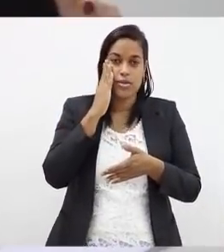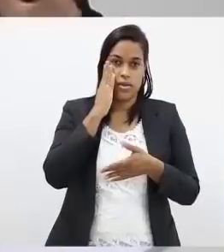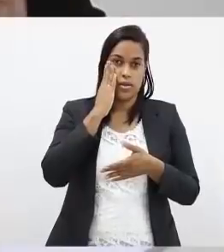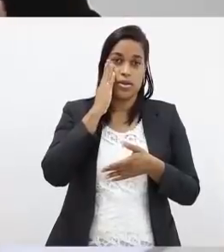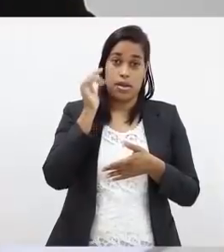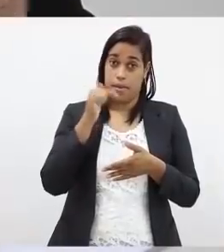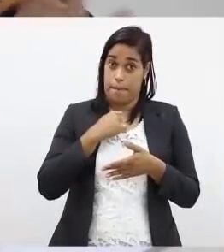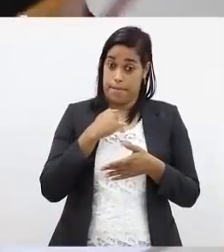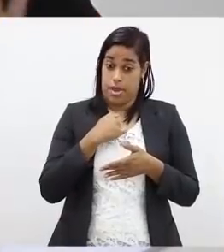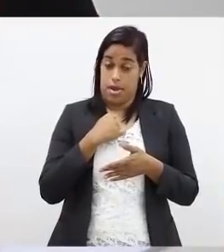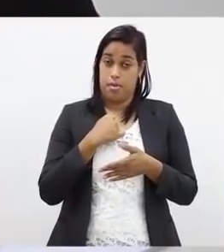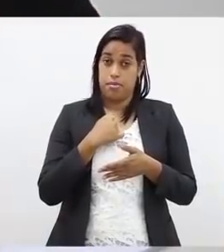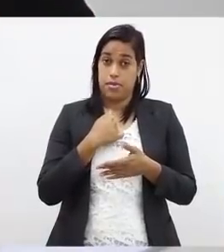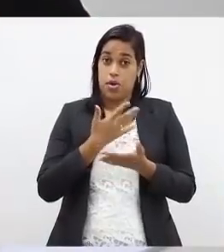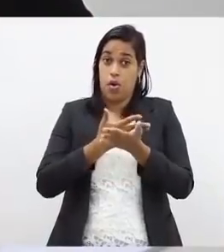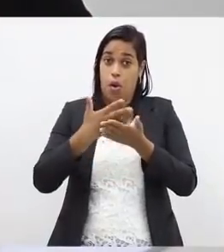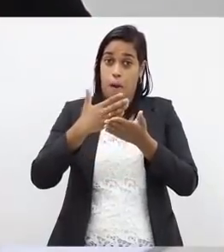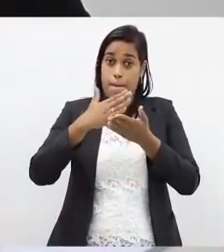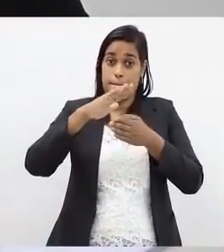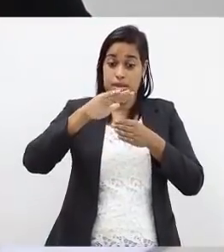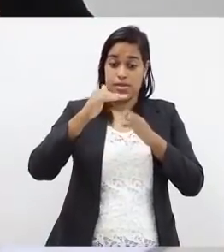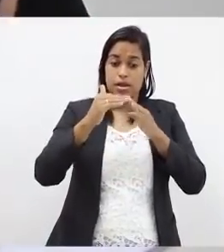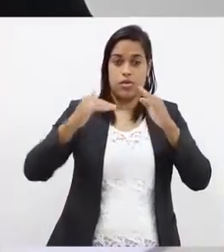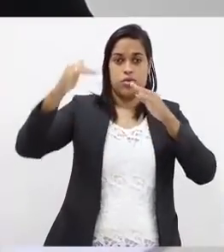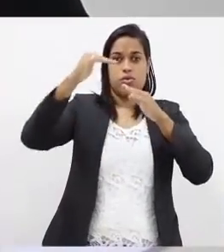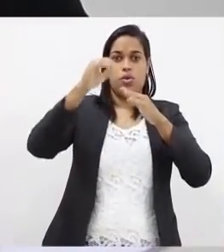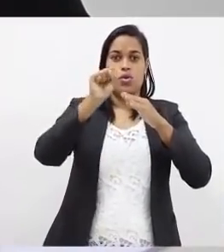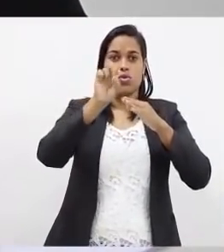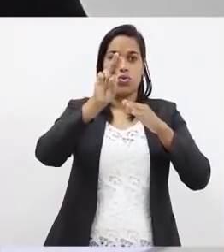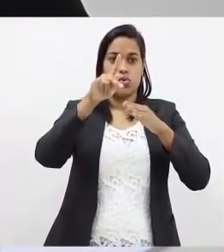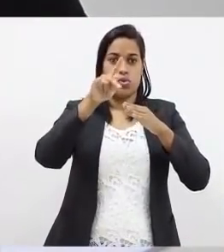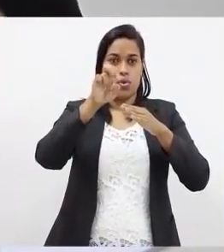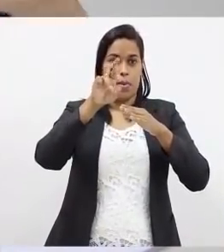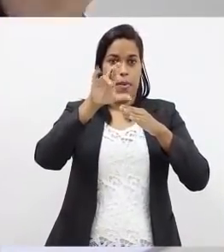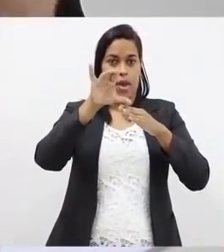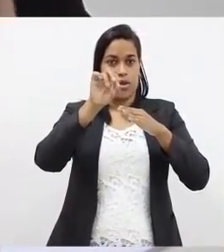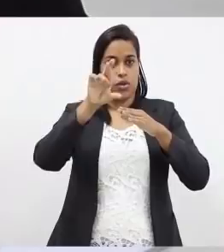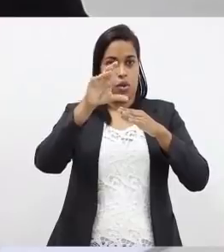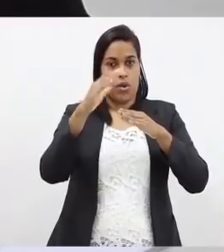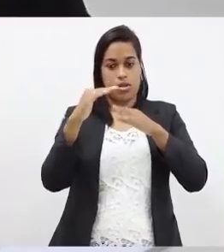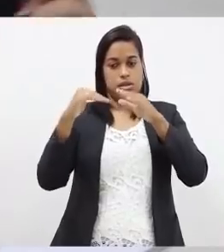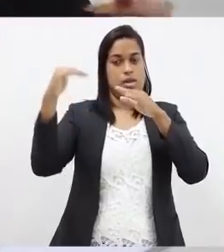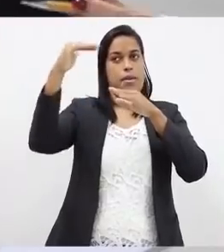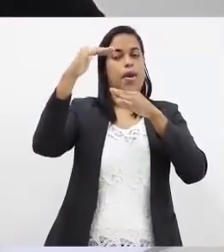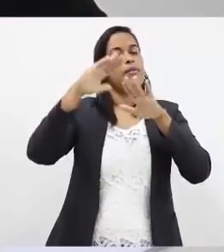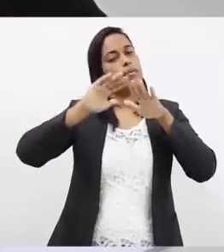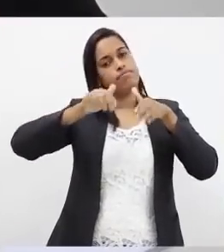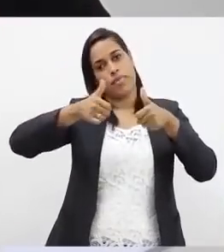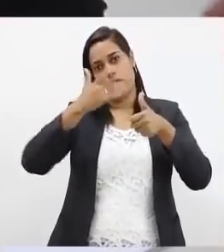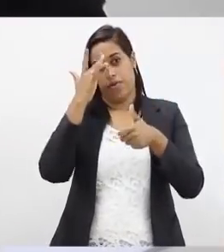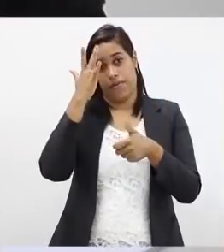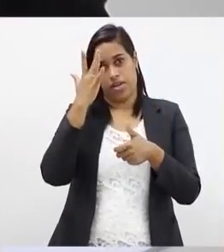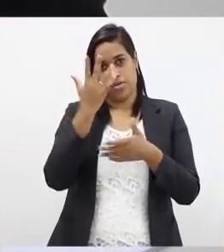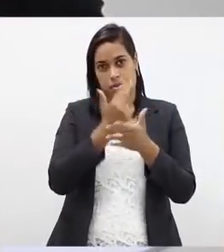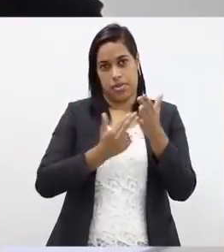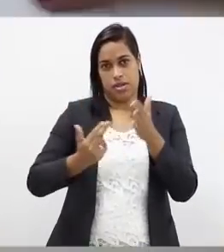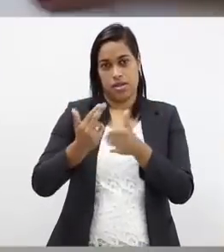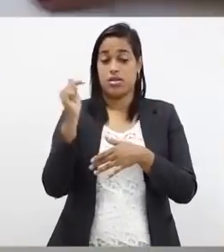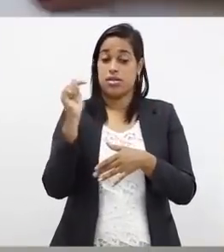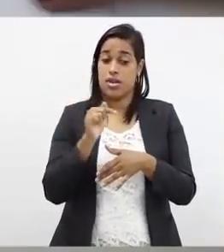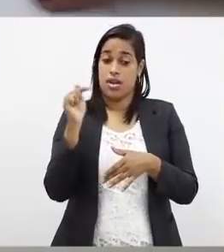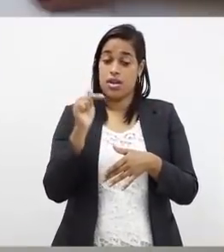aqui, para mim, eu considerei que começar a desenhar da face superior seria mais fácil para desenhar. Então,